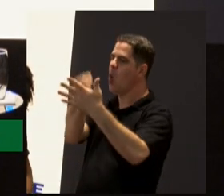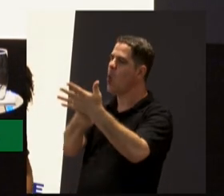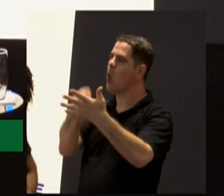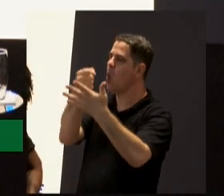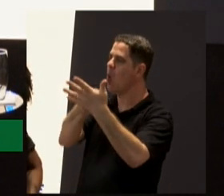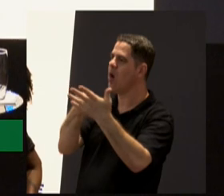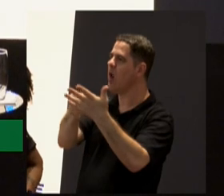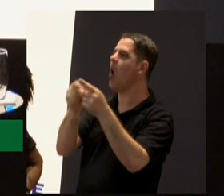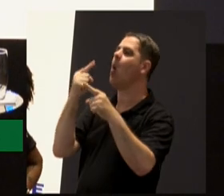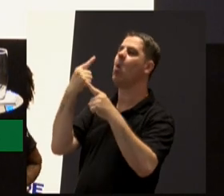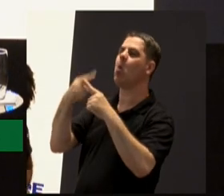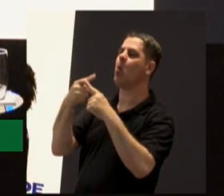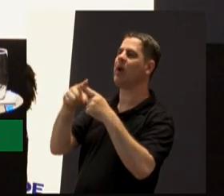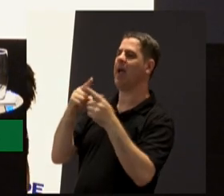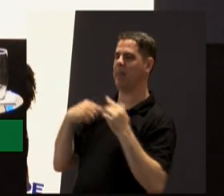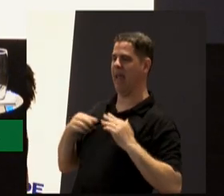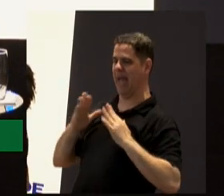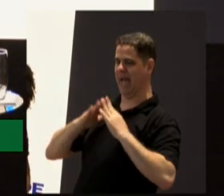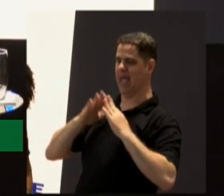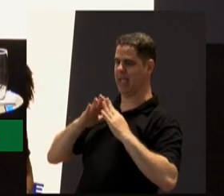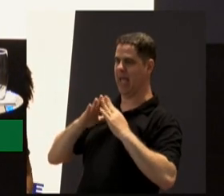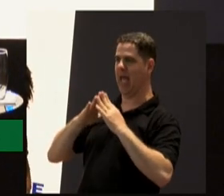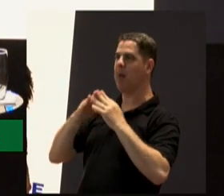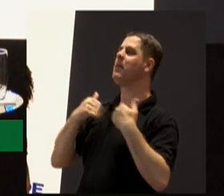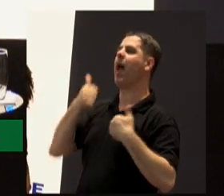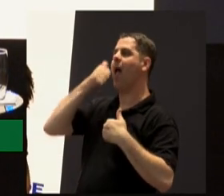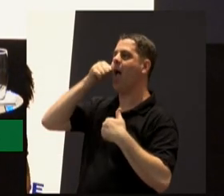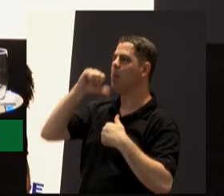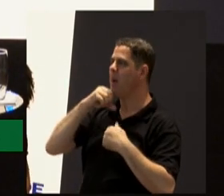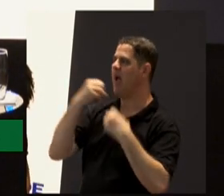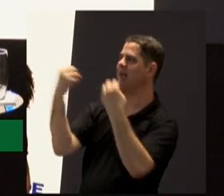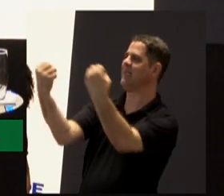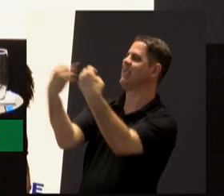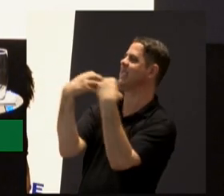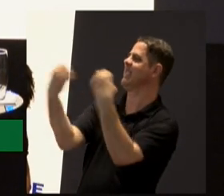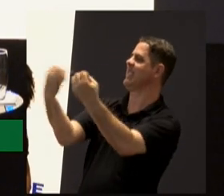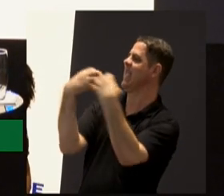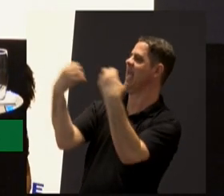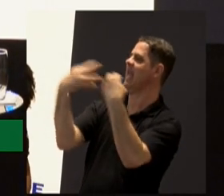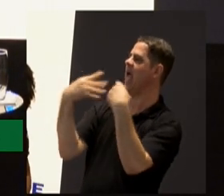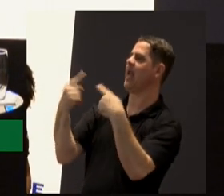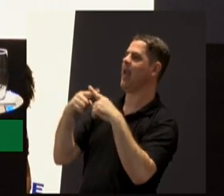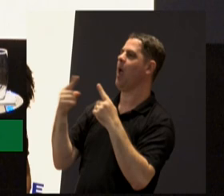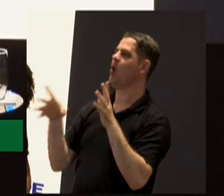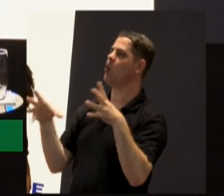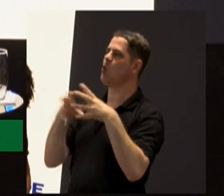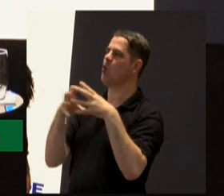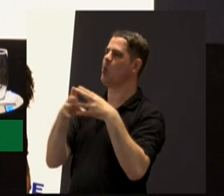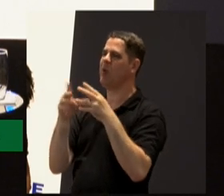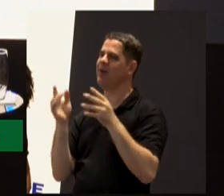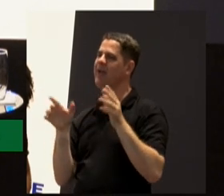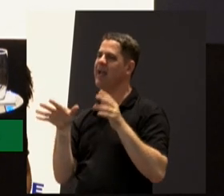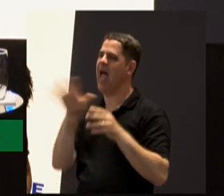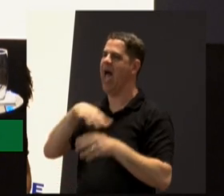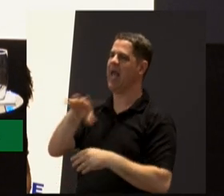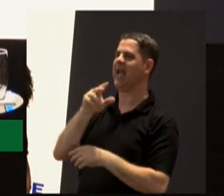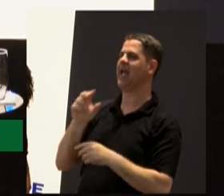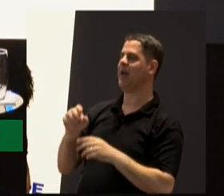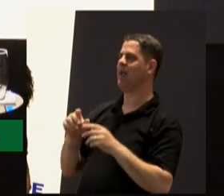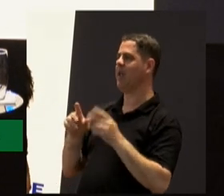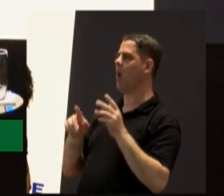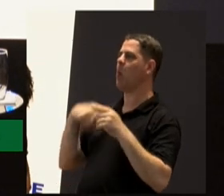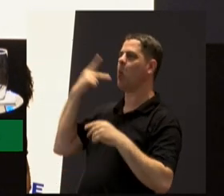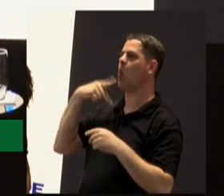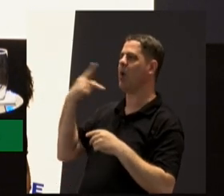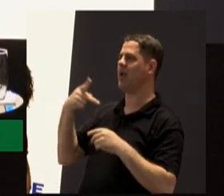Vilma, lá em casa, minha mãe, que nos forjou como pessoas de esquerda. Minha mãe nos forjou como